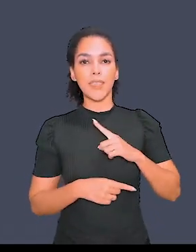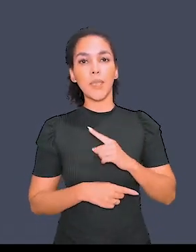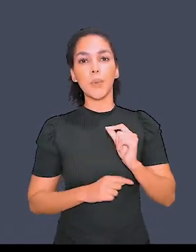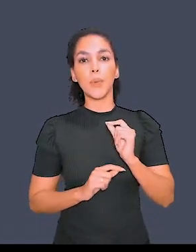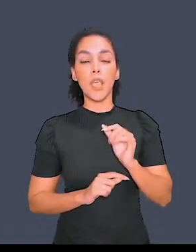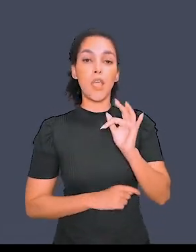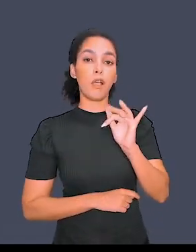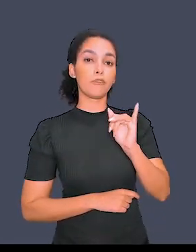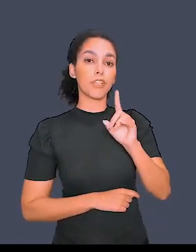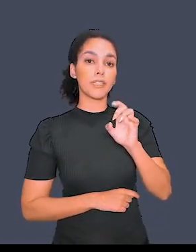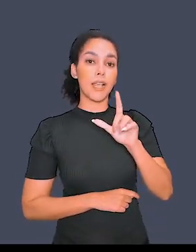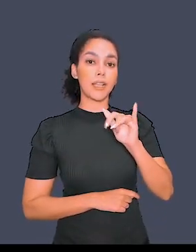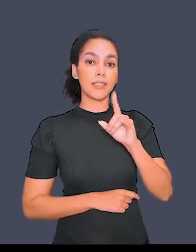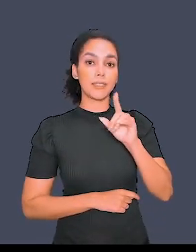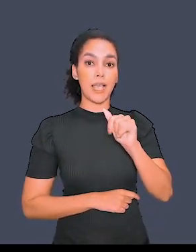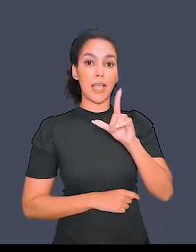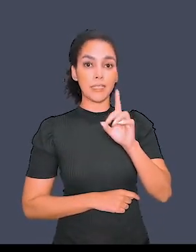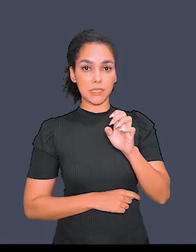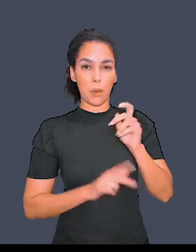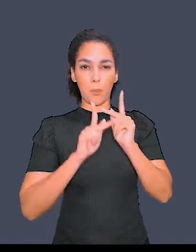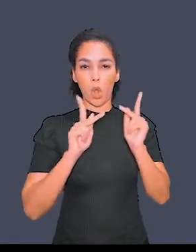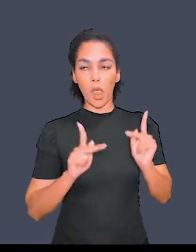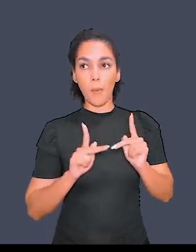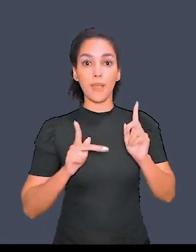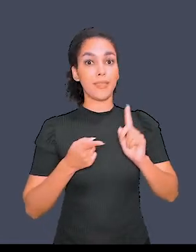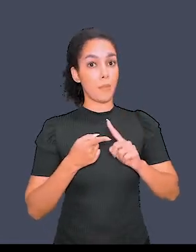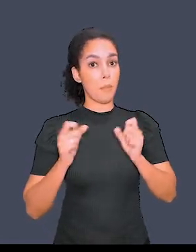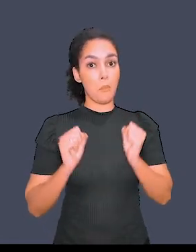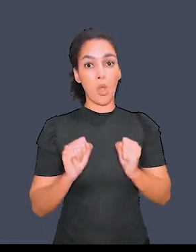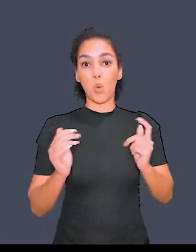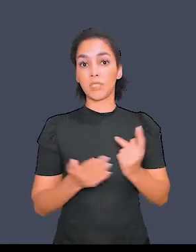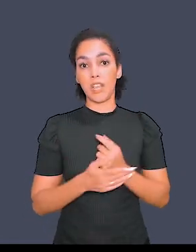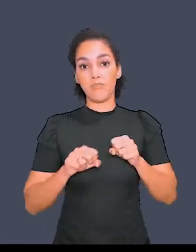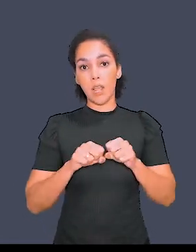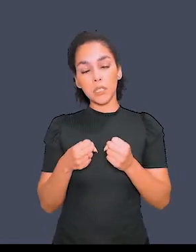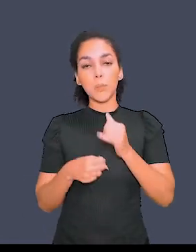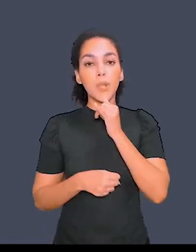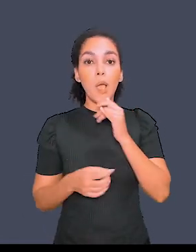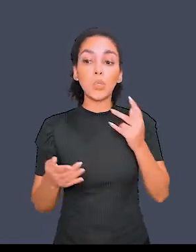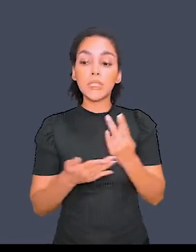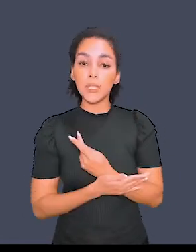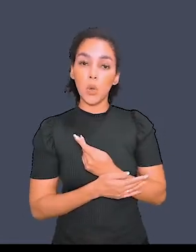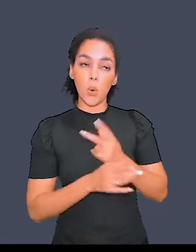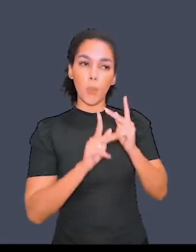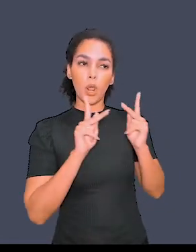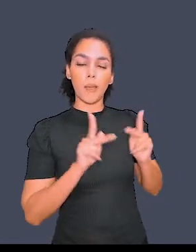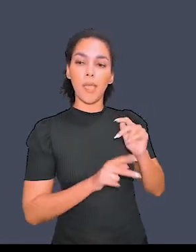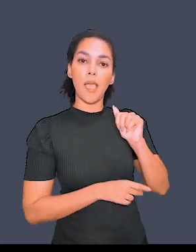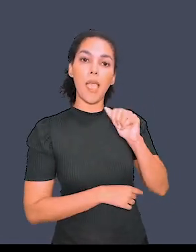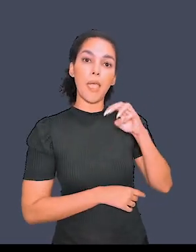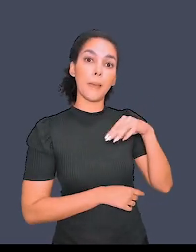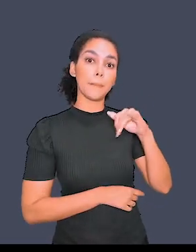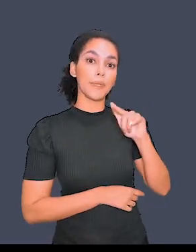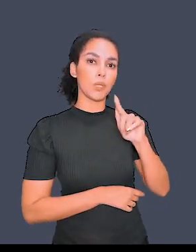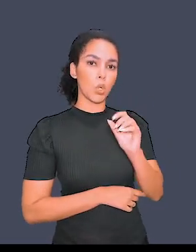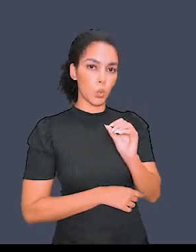questão dos programas de fidelidade virem a falir. Então é outra possibilidade também. Foi o que aconteceu, por exemplo, com o programa Amigo. Para quem chegou agora no